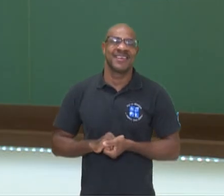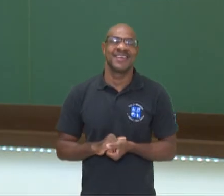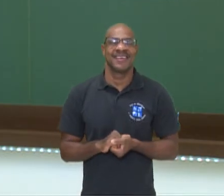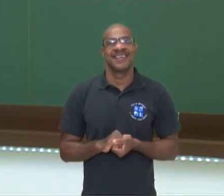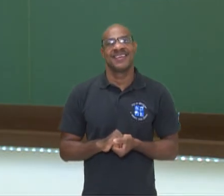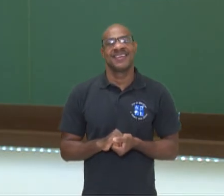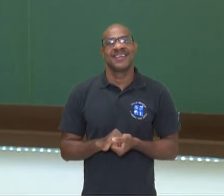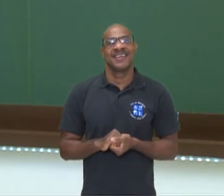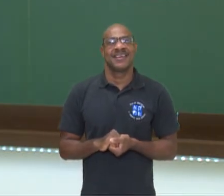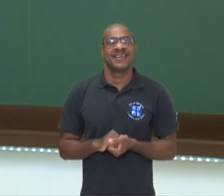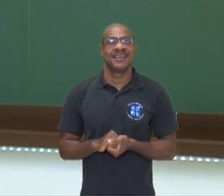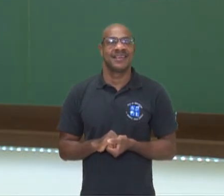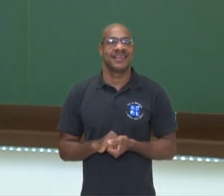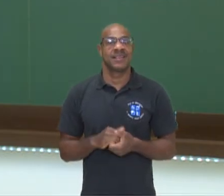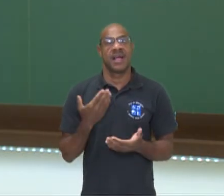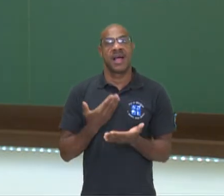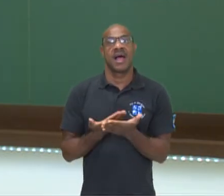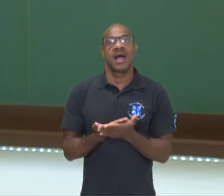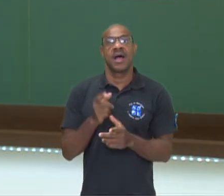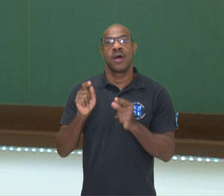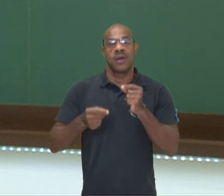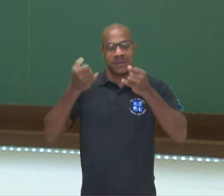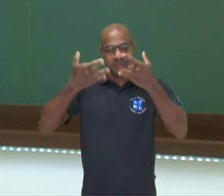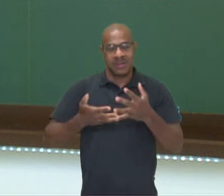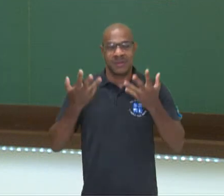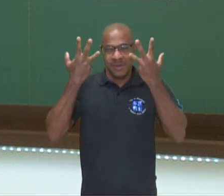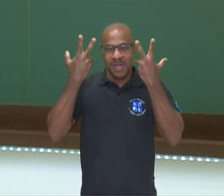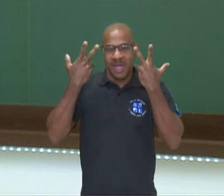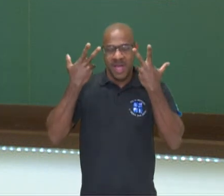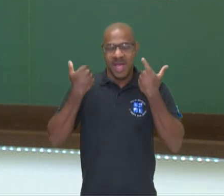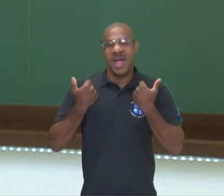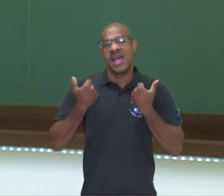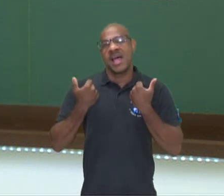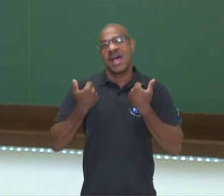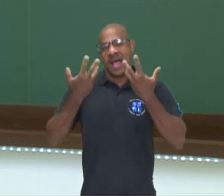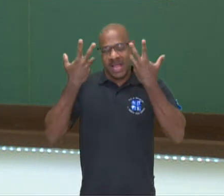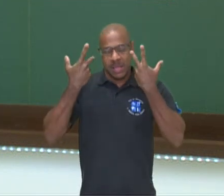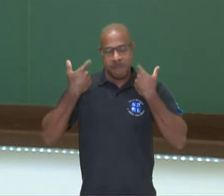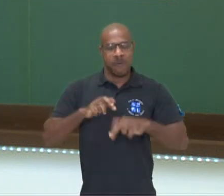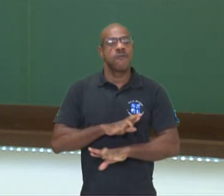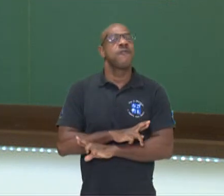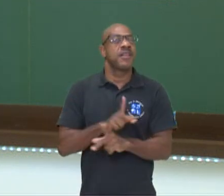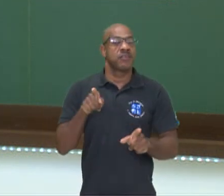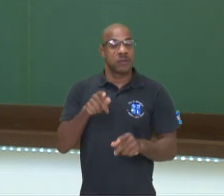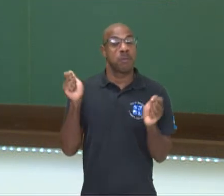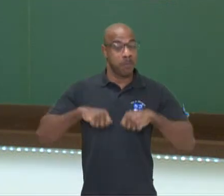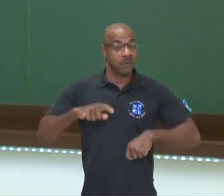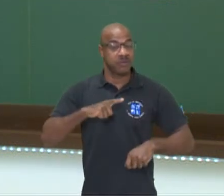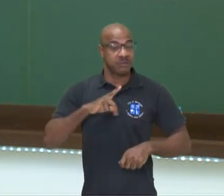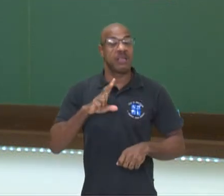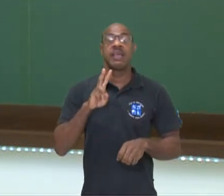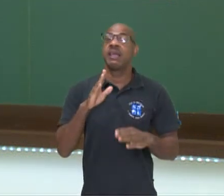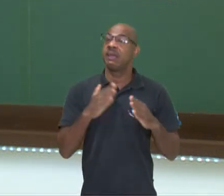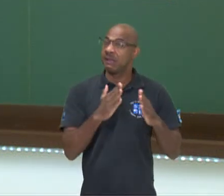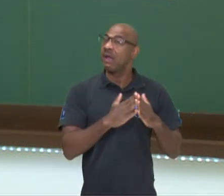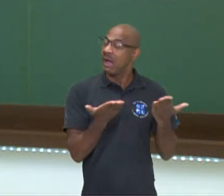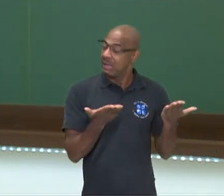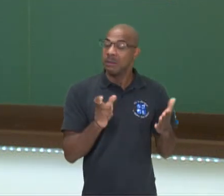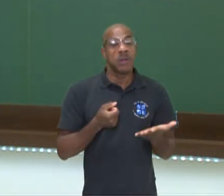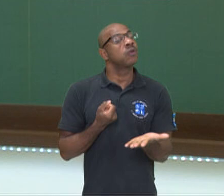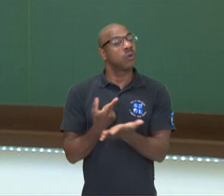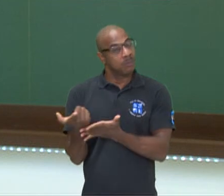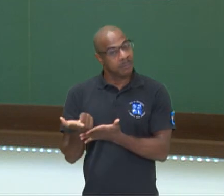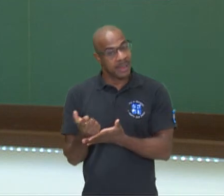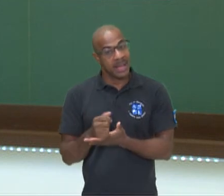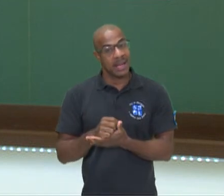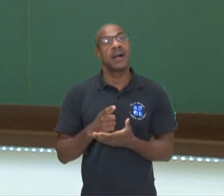tá bom? Então, nessa aula nós vimos alguns animais exóticos que você pode ter em casa, tá bom? Animais diferentes. Claro que